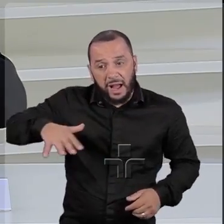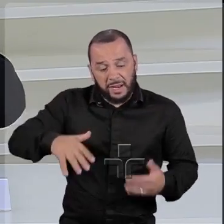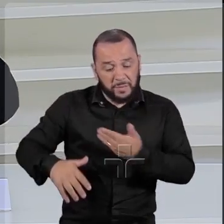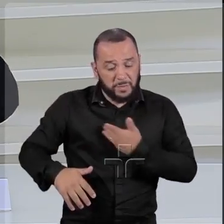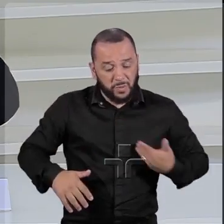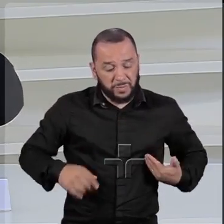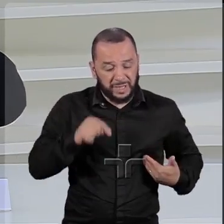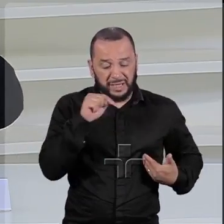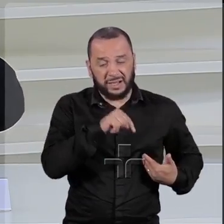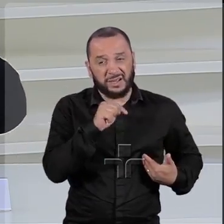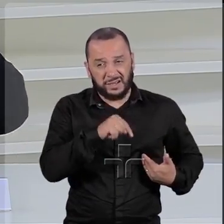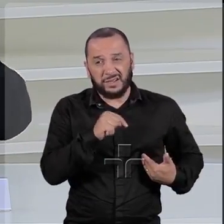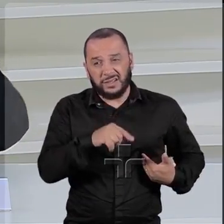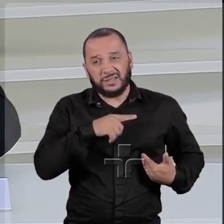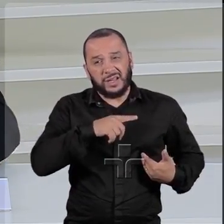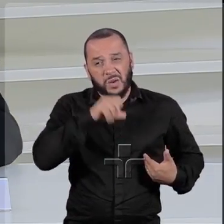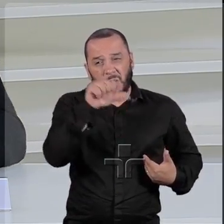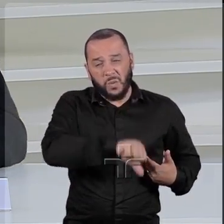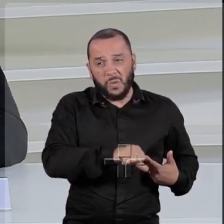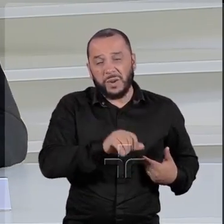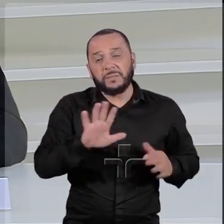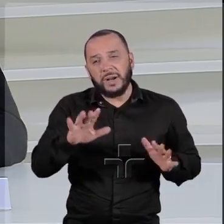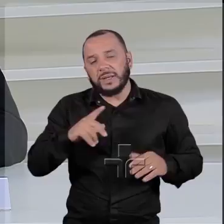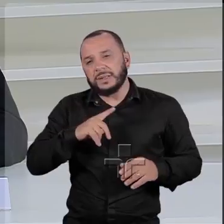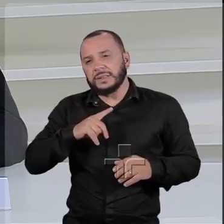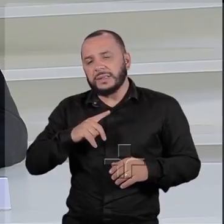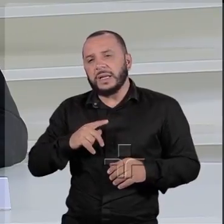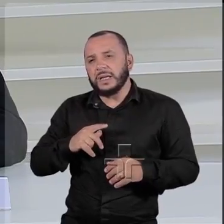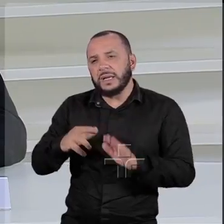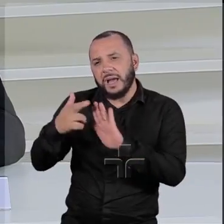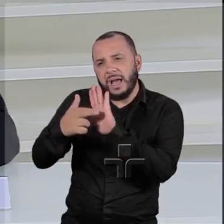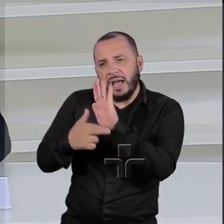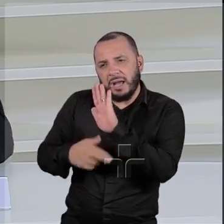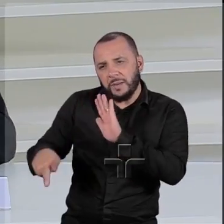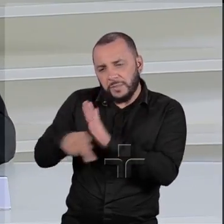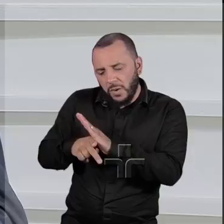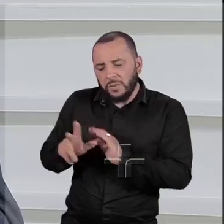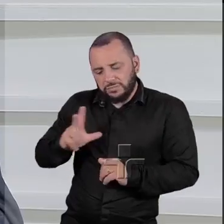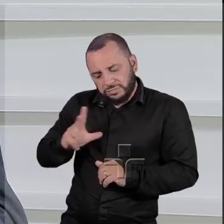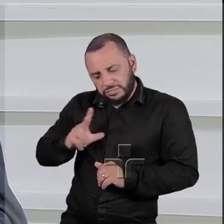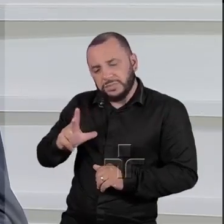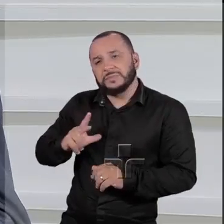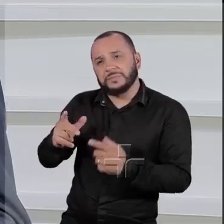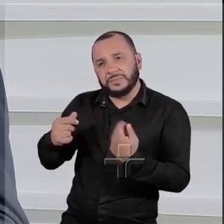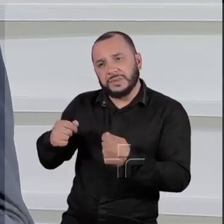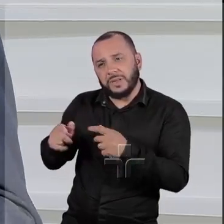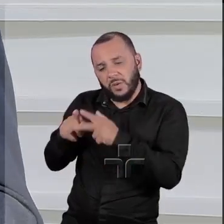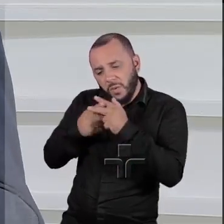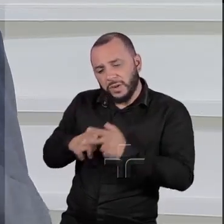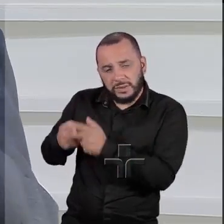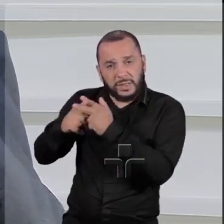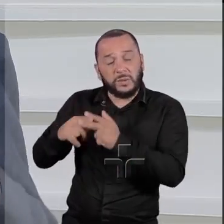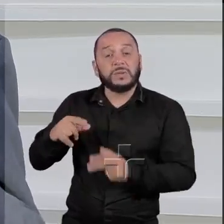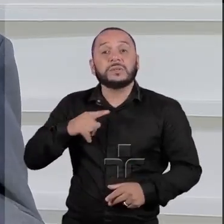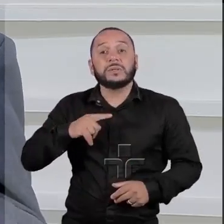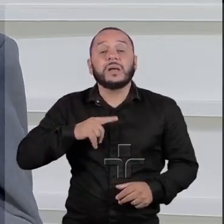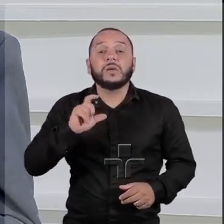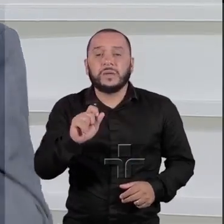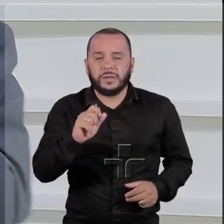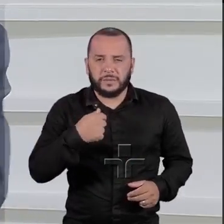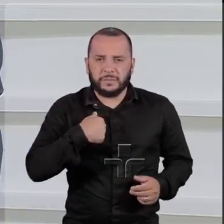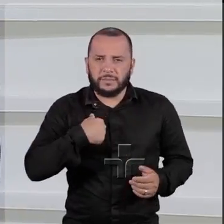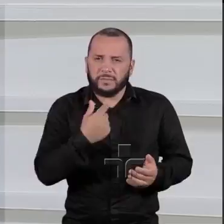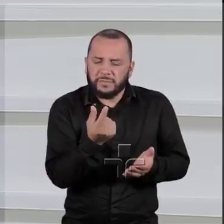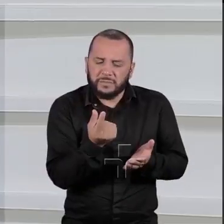ruim, relativamente, é o regime próprio e precisam ser feitas as correções. Uma pergunta, no sistema de capitalização, onde a contribuição